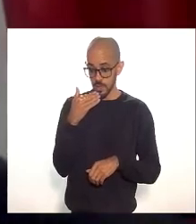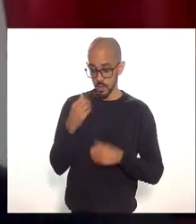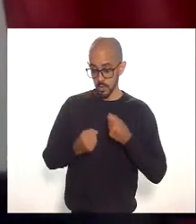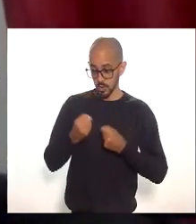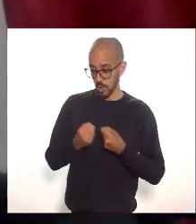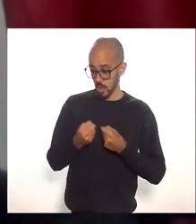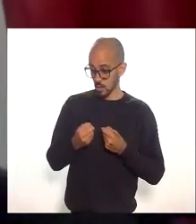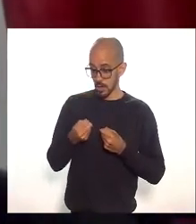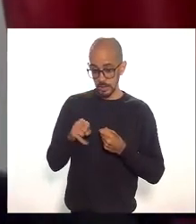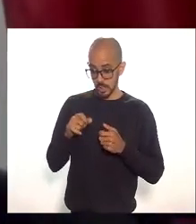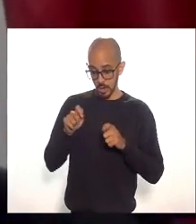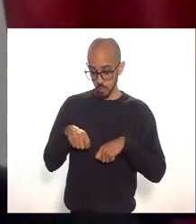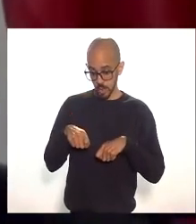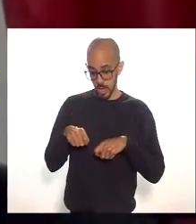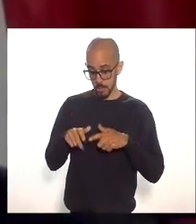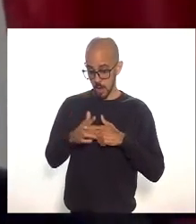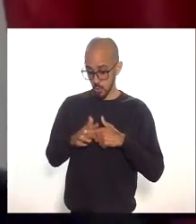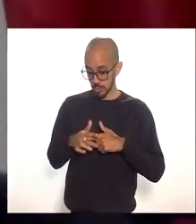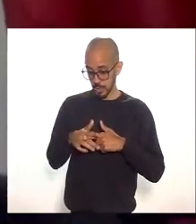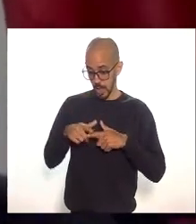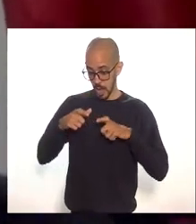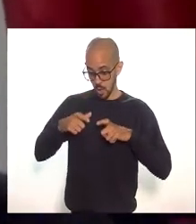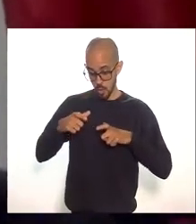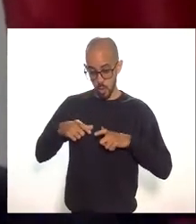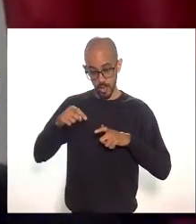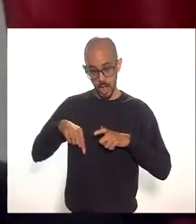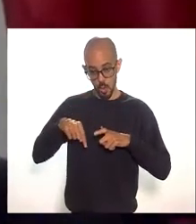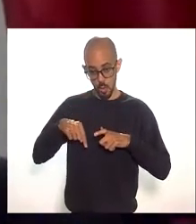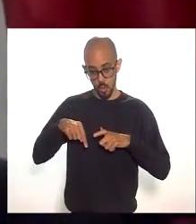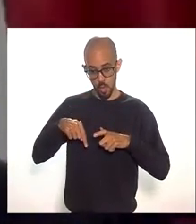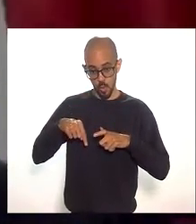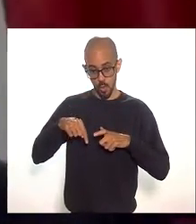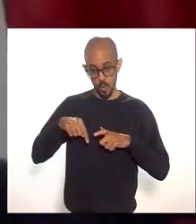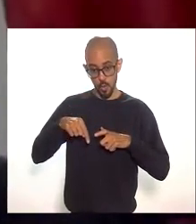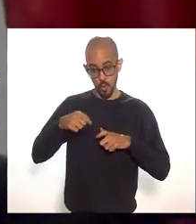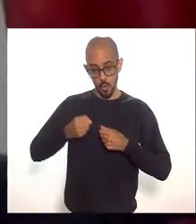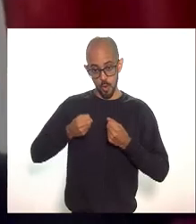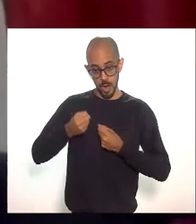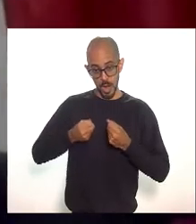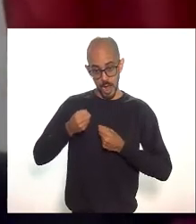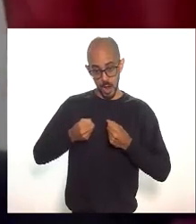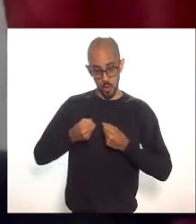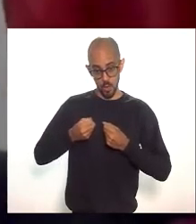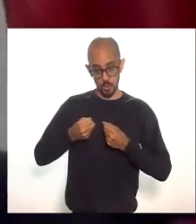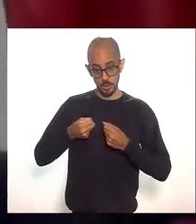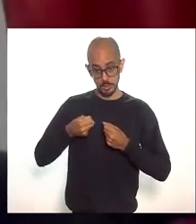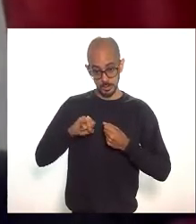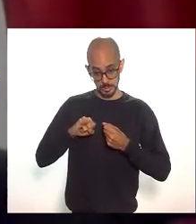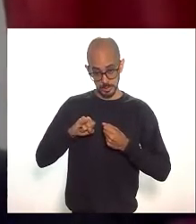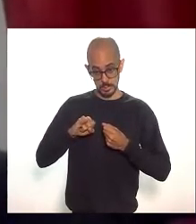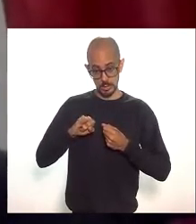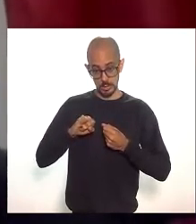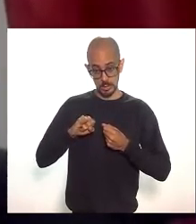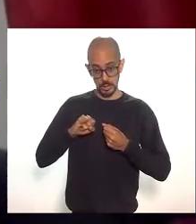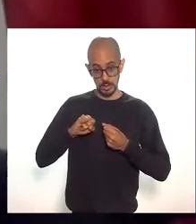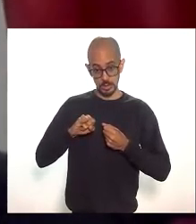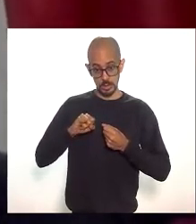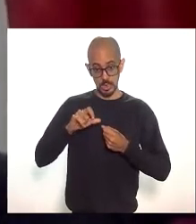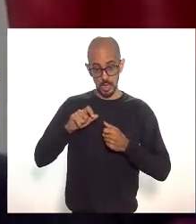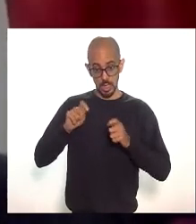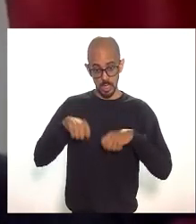conseguir sanar aquela falha no local, o veículo, desde que ofereça condições